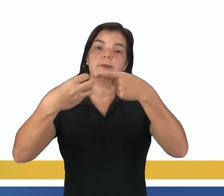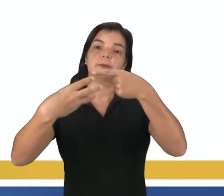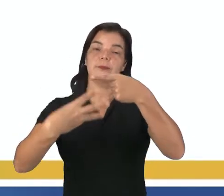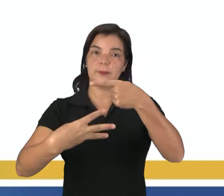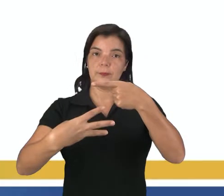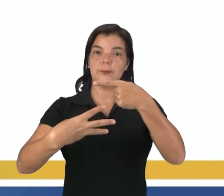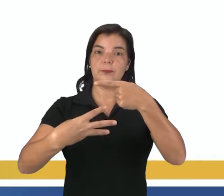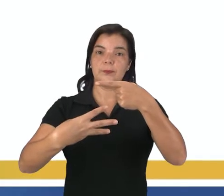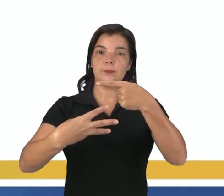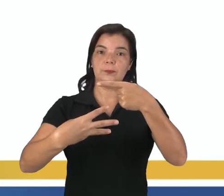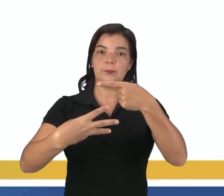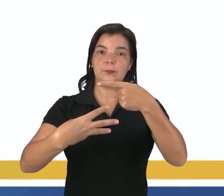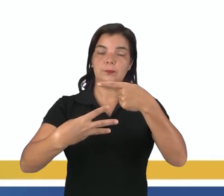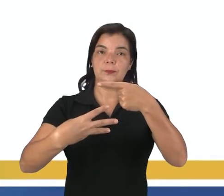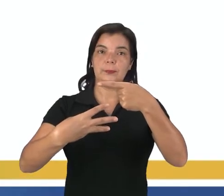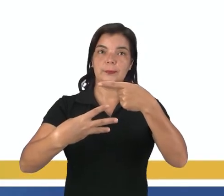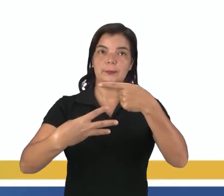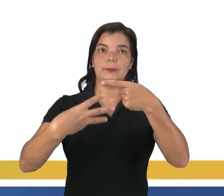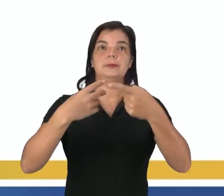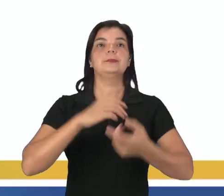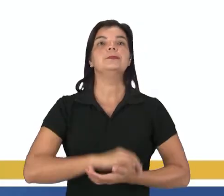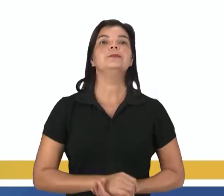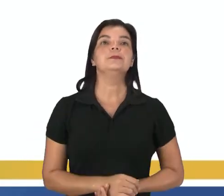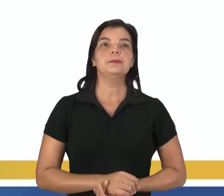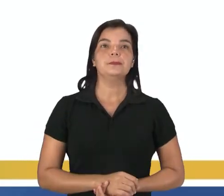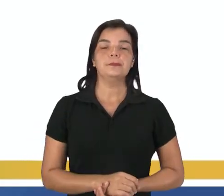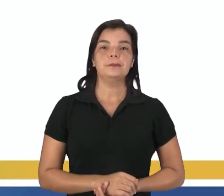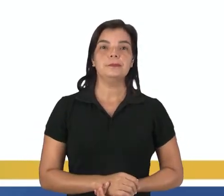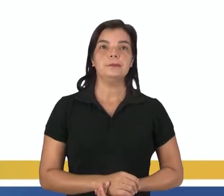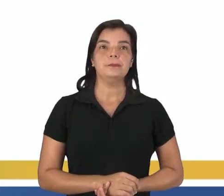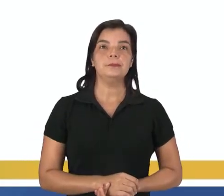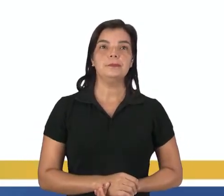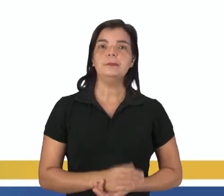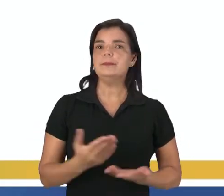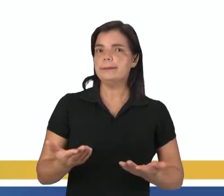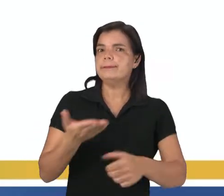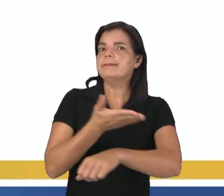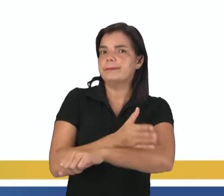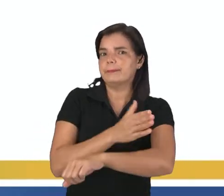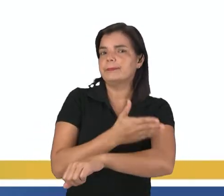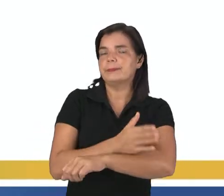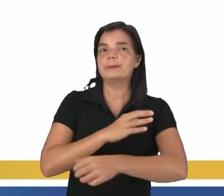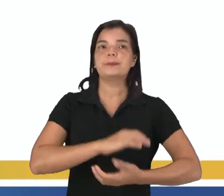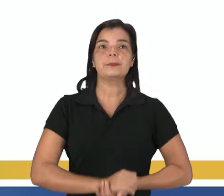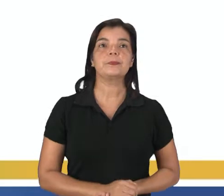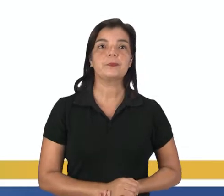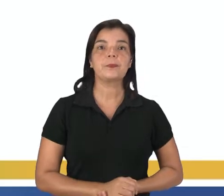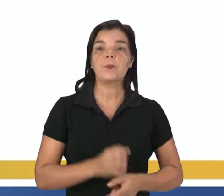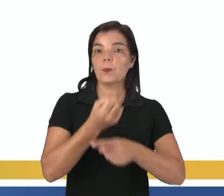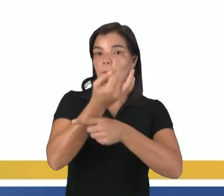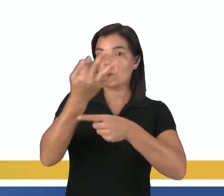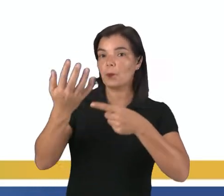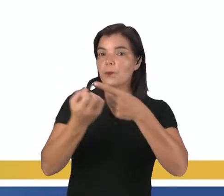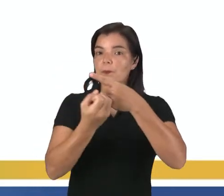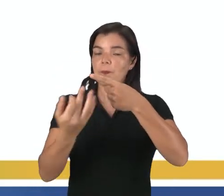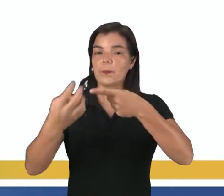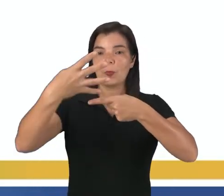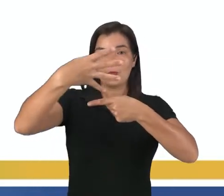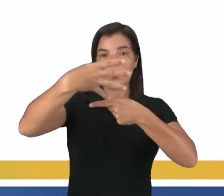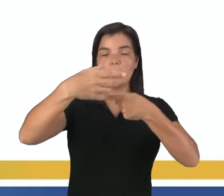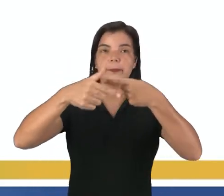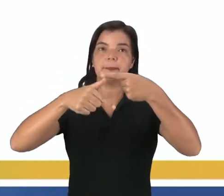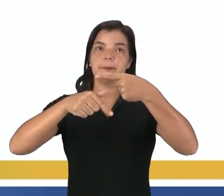e denominador igual a 3. Bom, então vamos praticar um pouquinho. Na fração